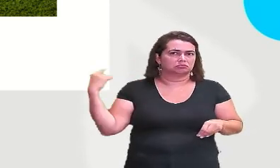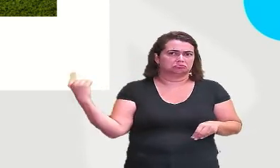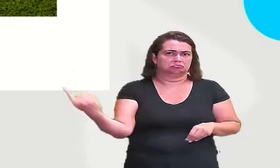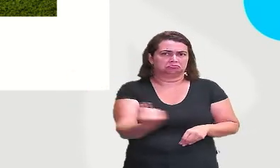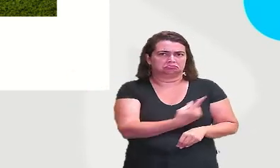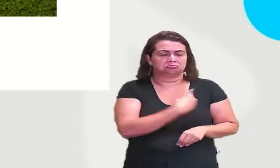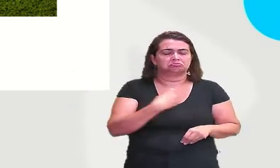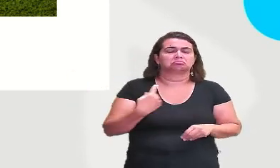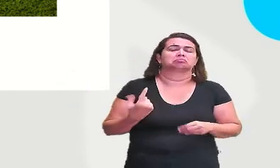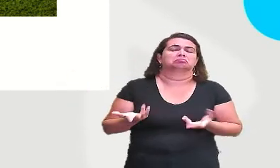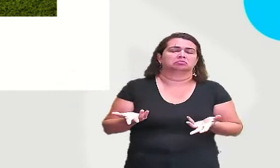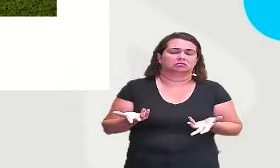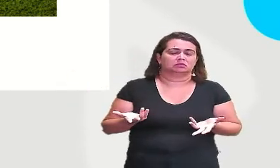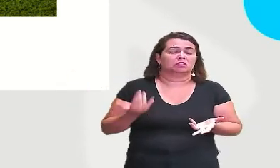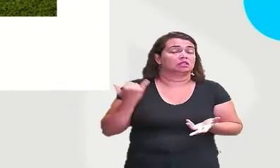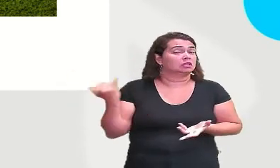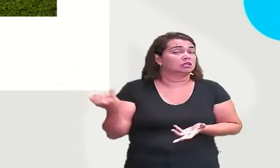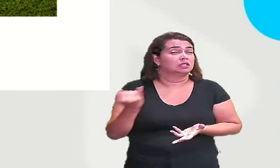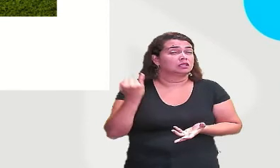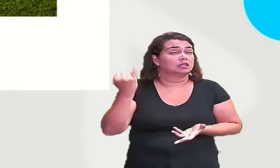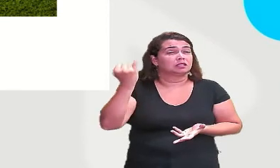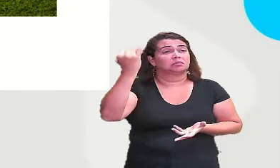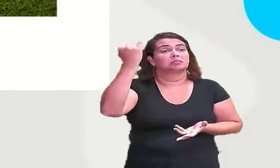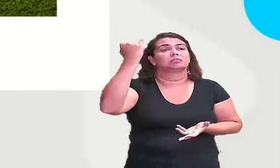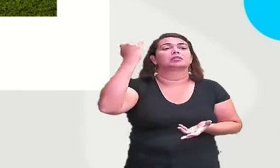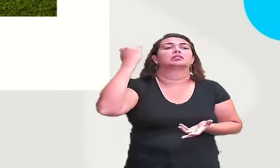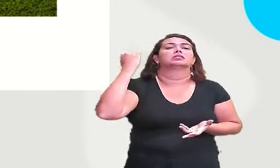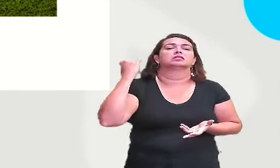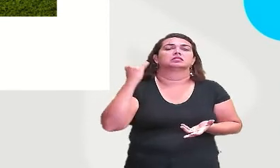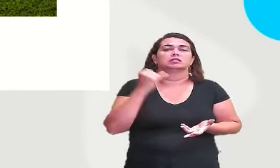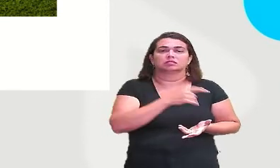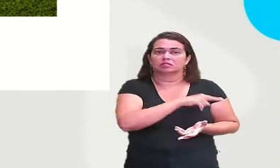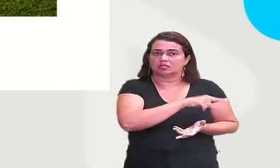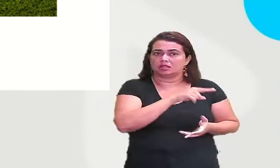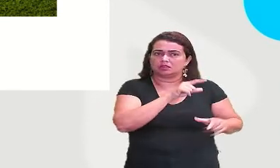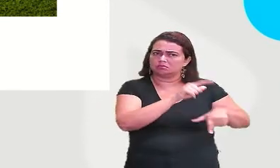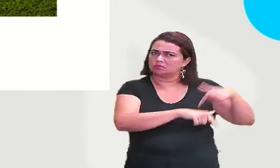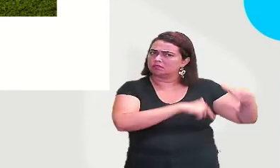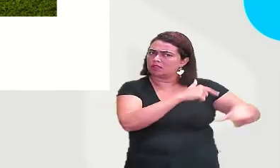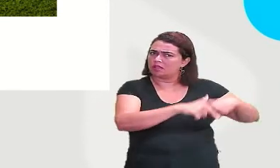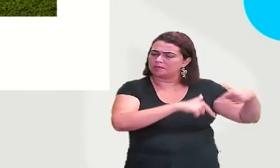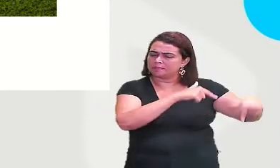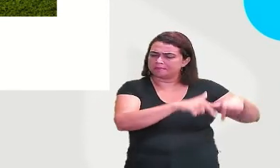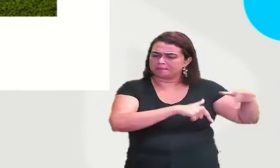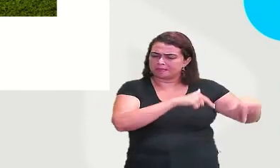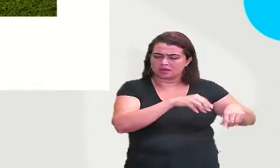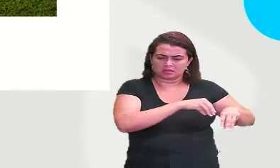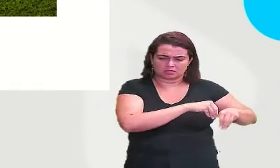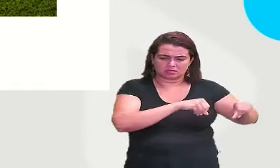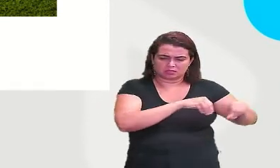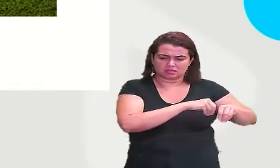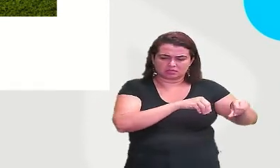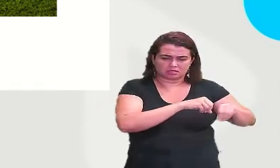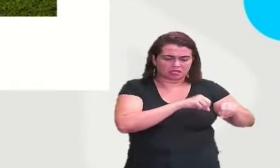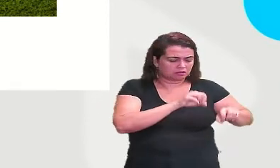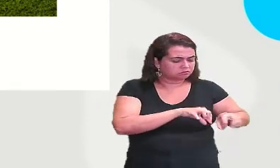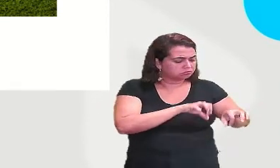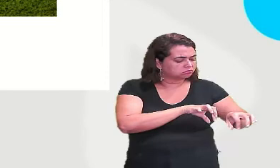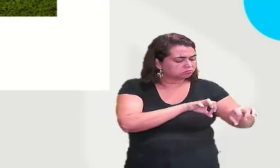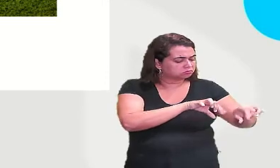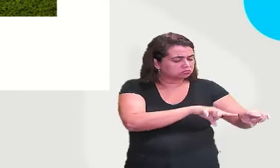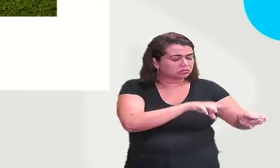tá? Então é importante que quem está cultivando a terra, que quem está ali ó, com sua fábricazinha, tenha